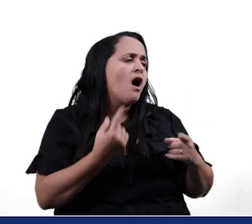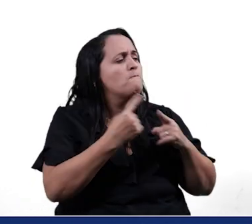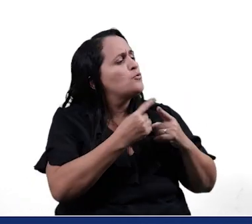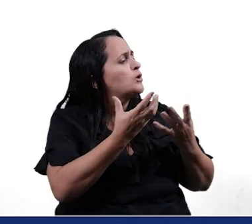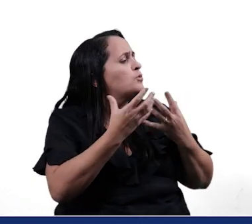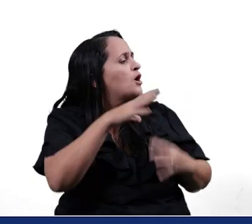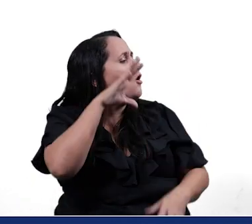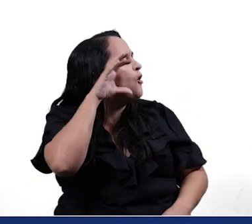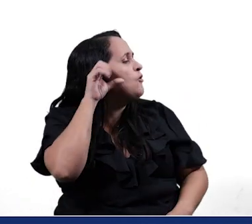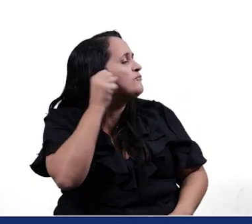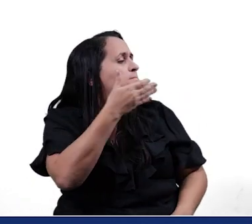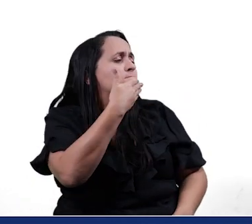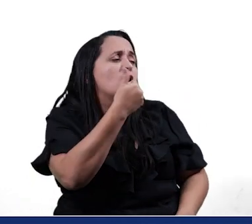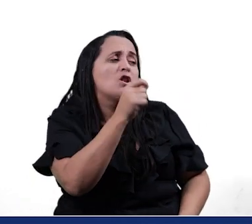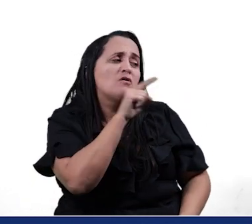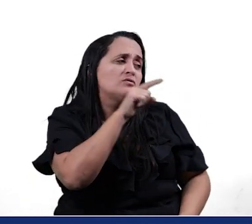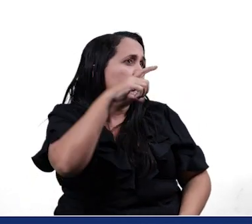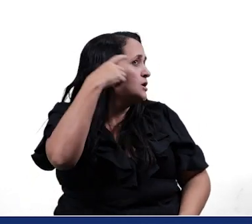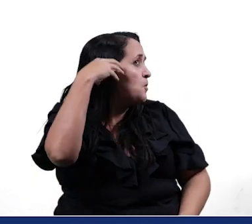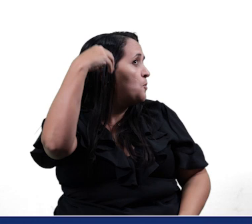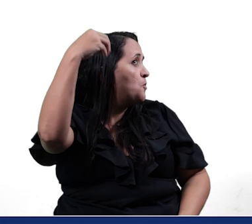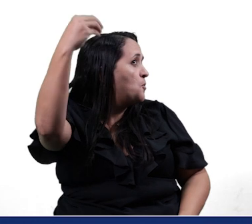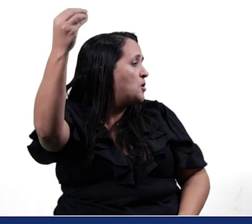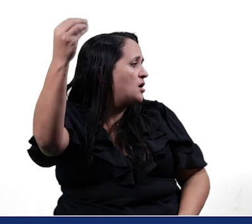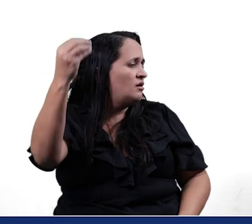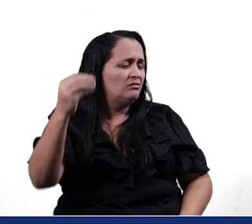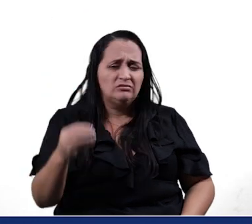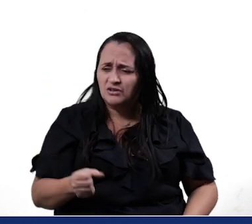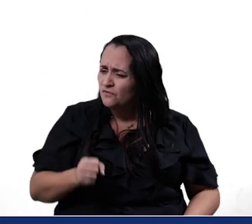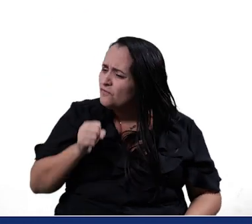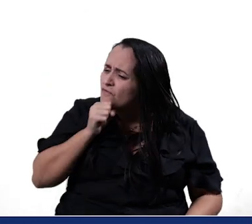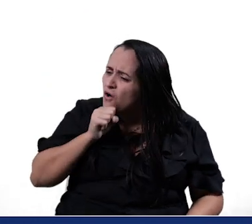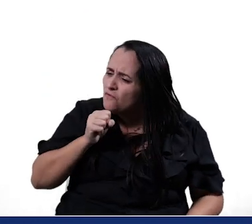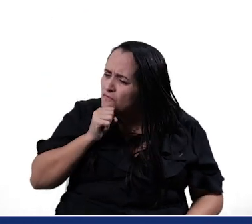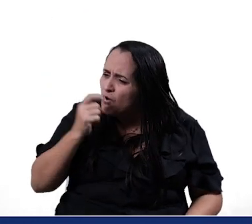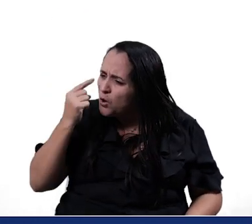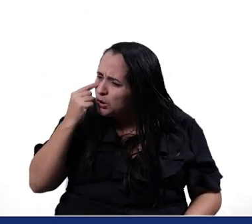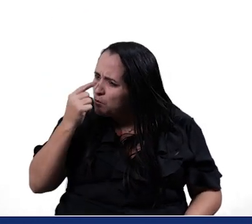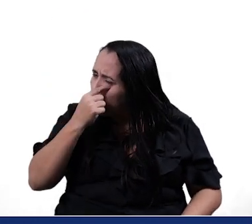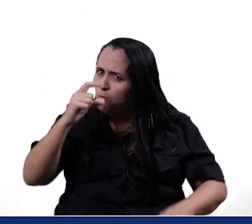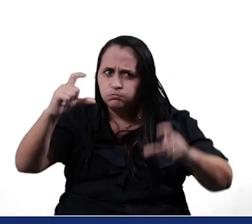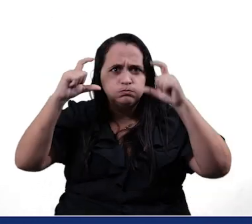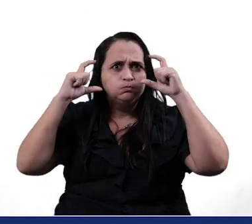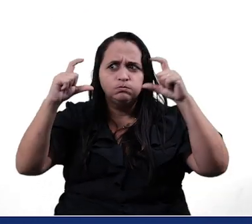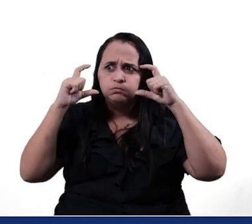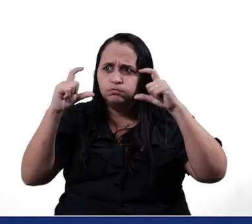minha netinha. Aí ela diz, vovó, mas que olhos grandes você